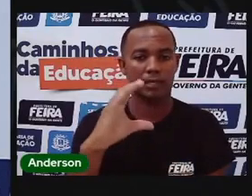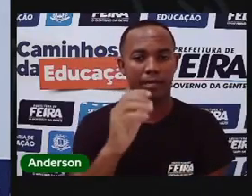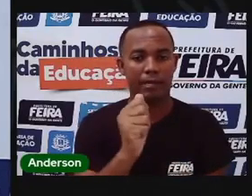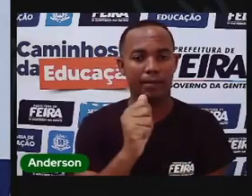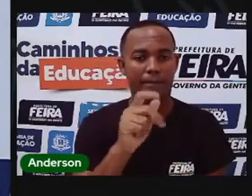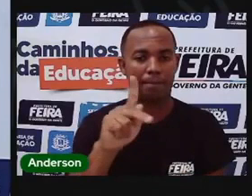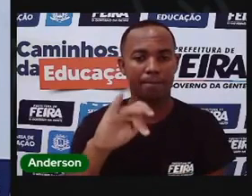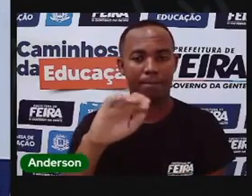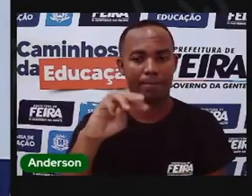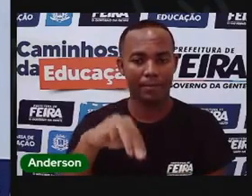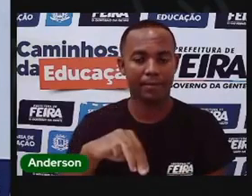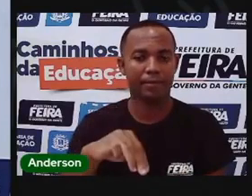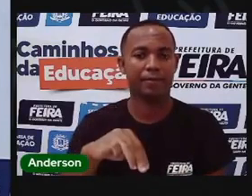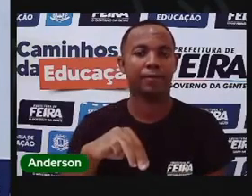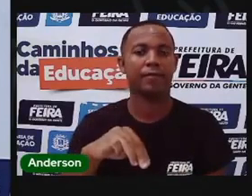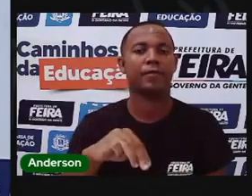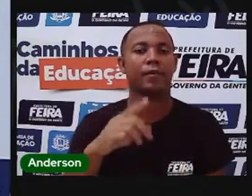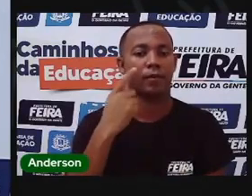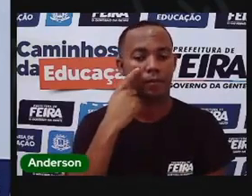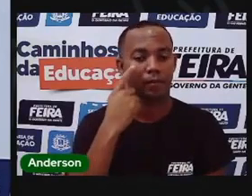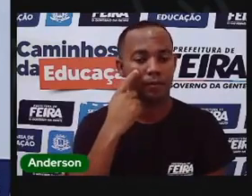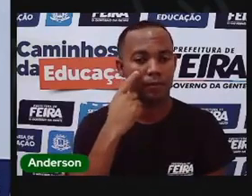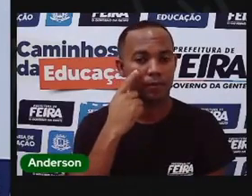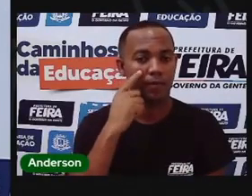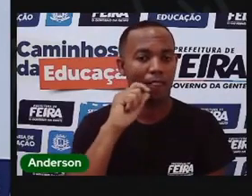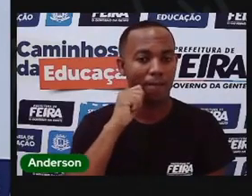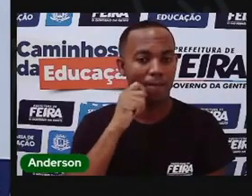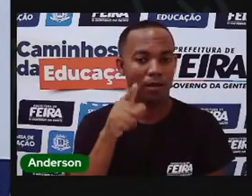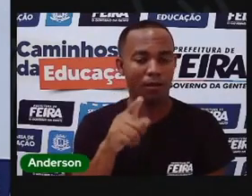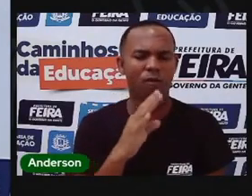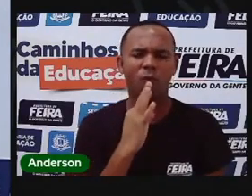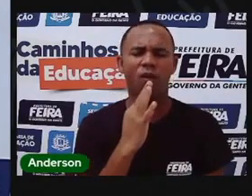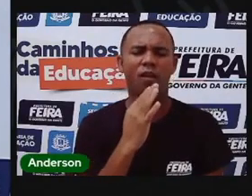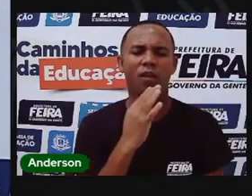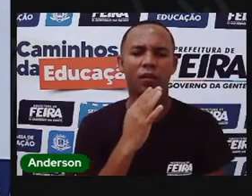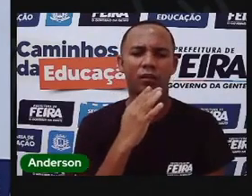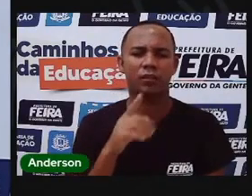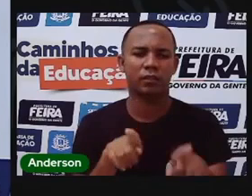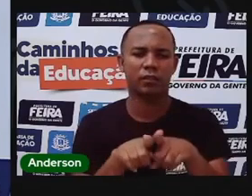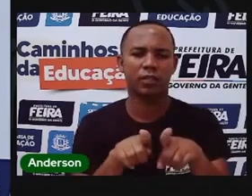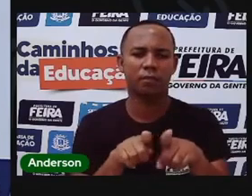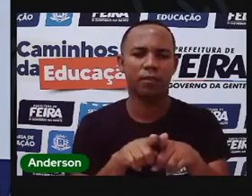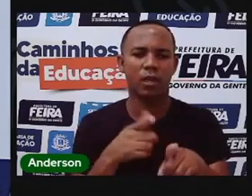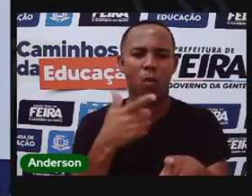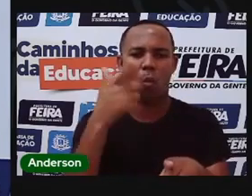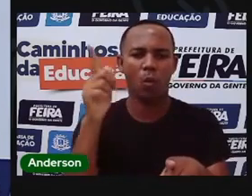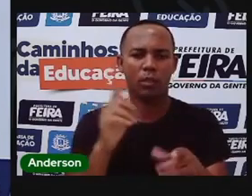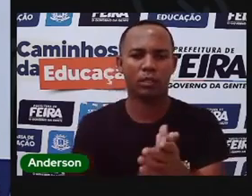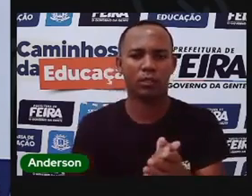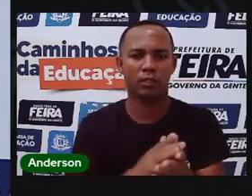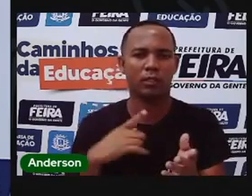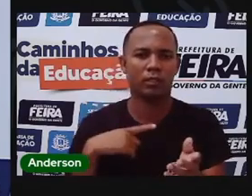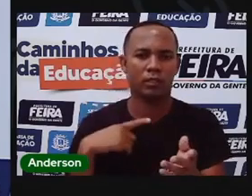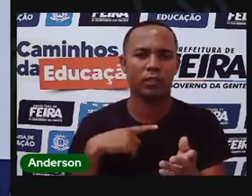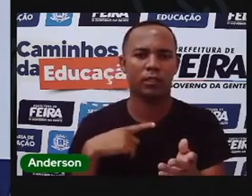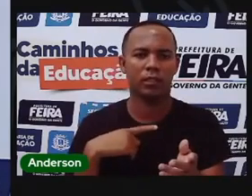capim-cidreira ou capim-santo, tá? E essa plantinha aqui, ela tem uma utilidade medicinal, ela